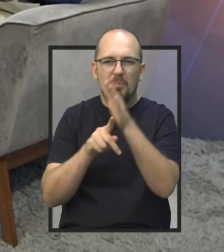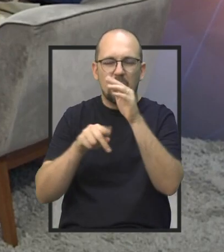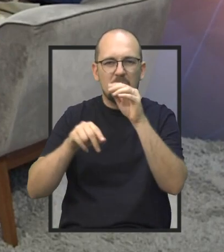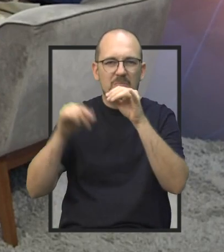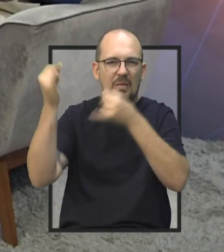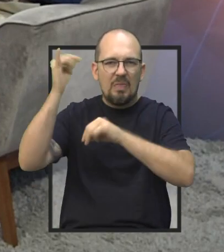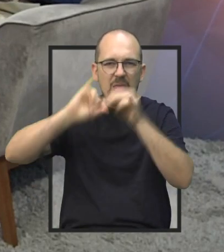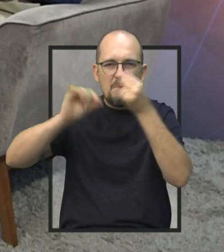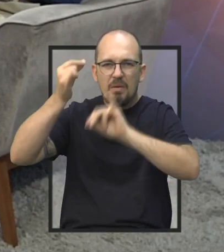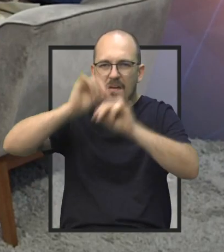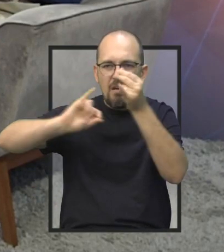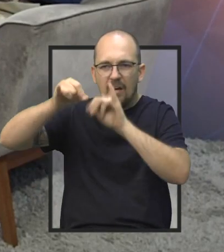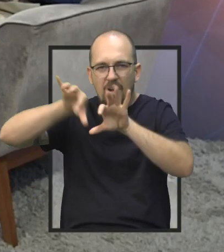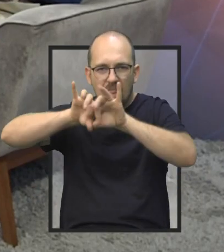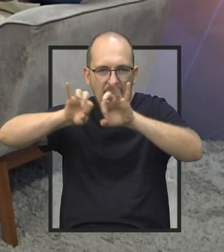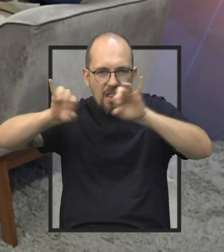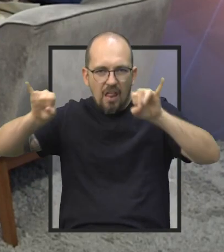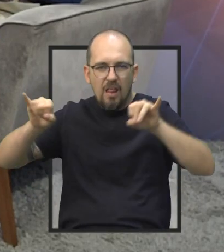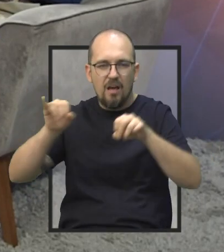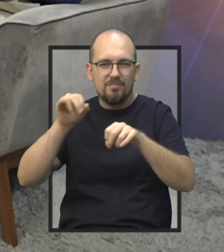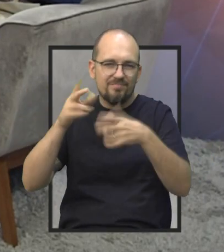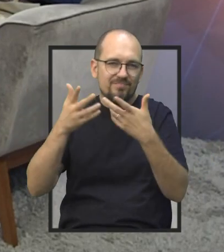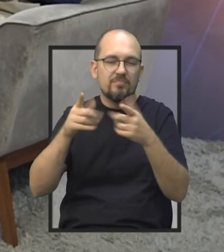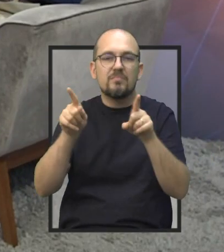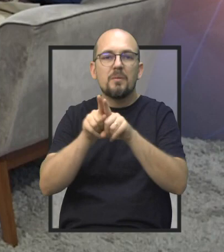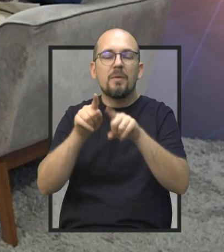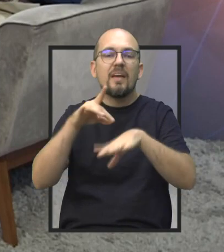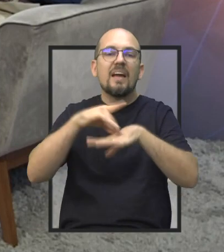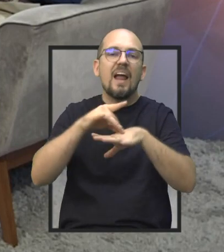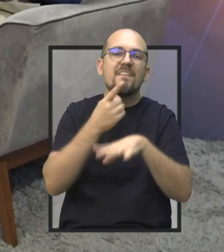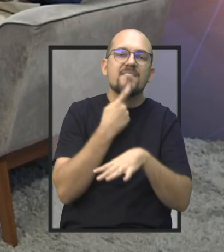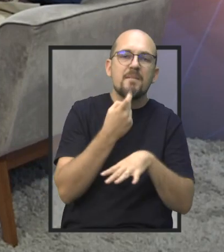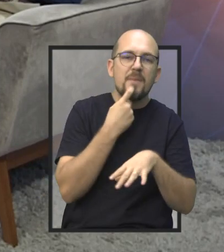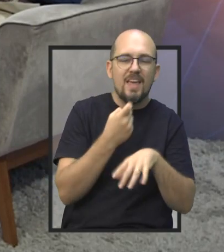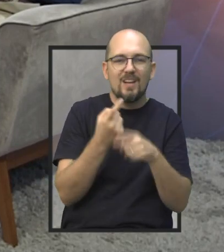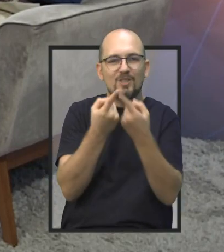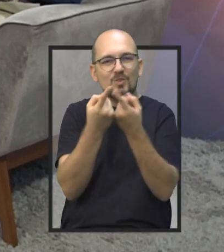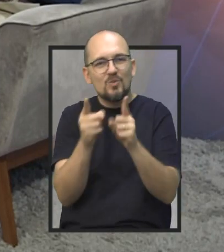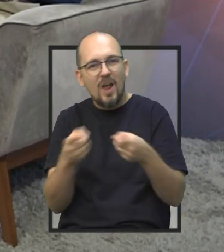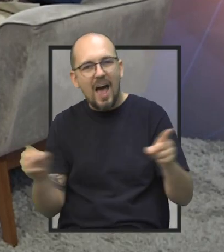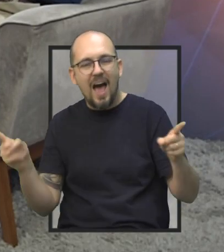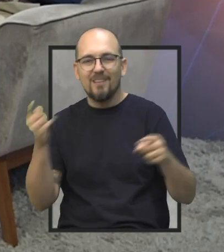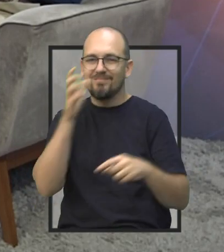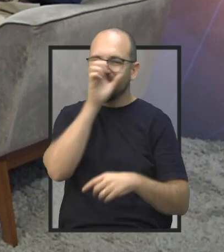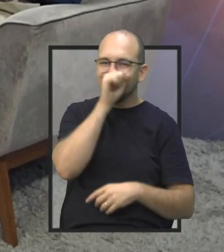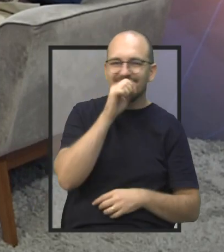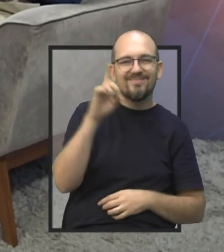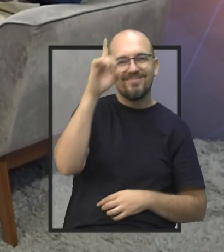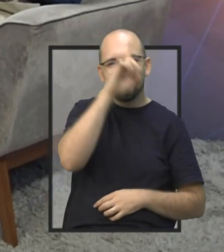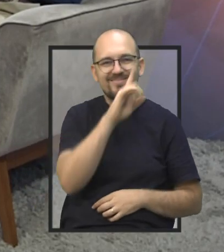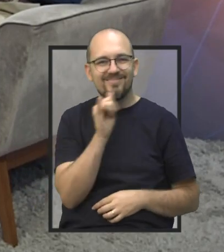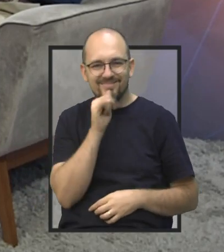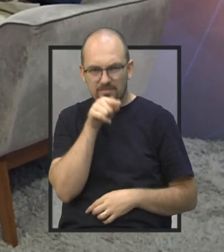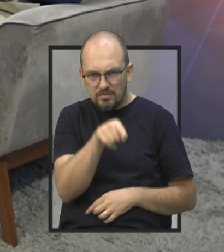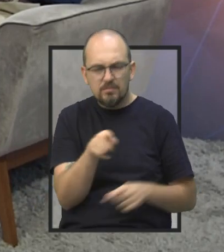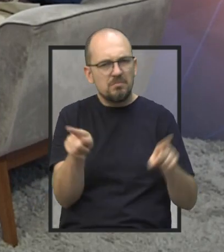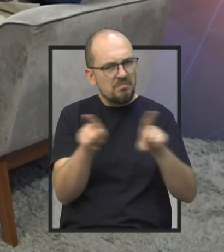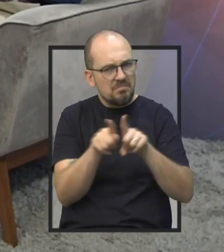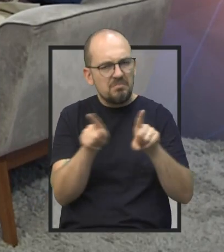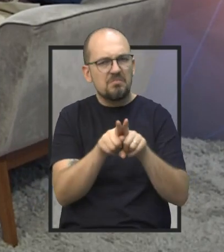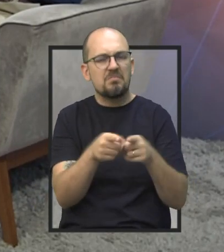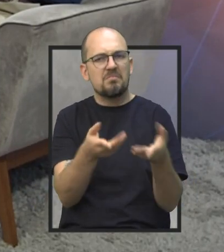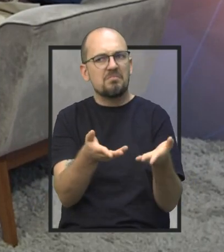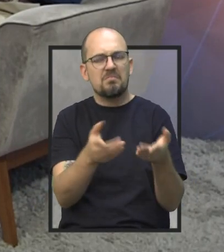para conservação. E a própria carne vermelha do churrasquinho do fim de semana, e